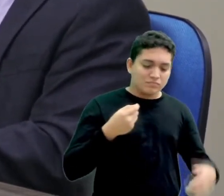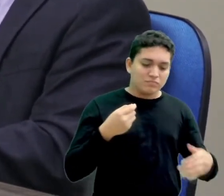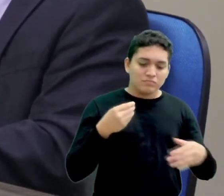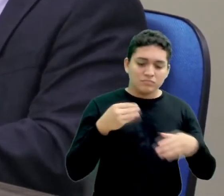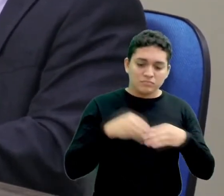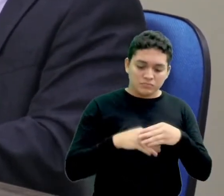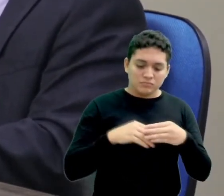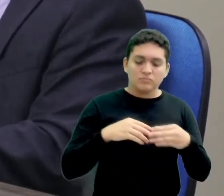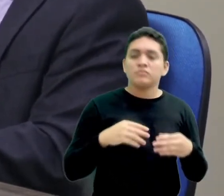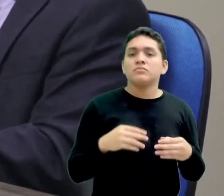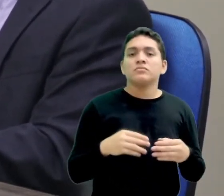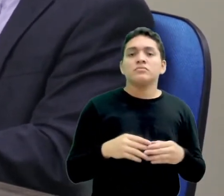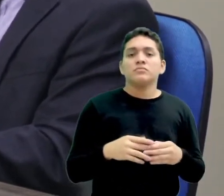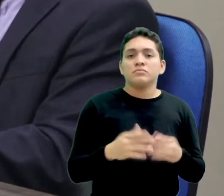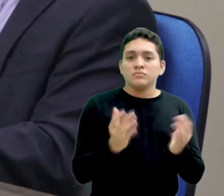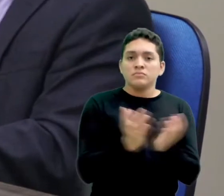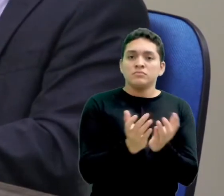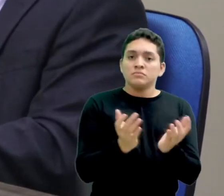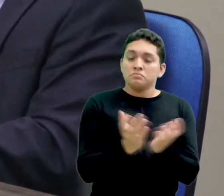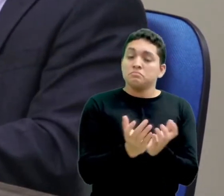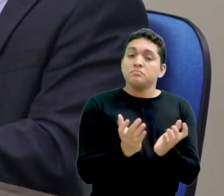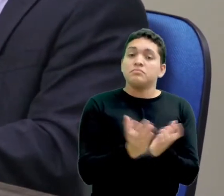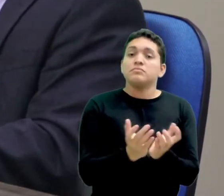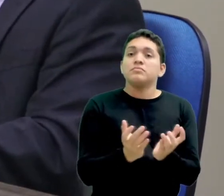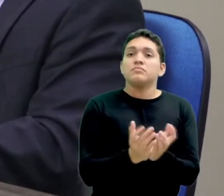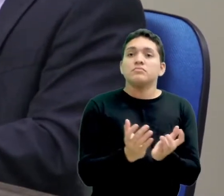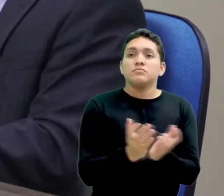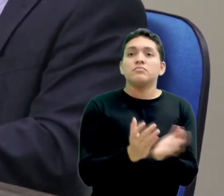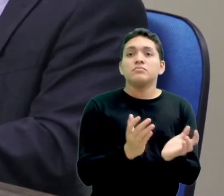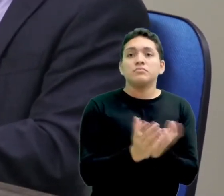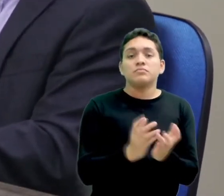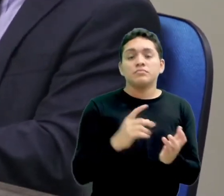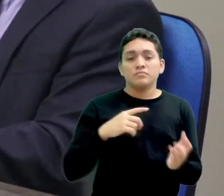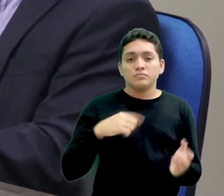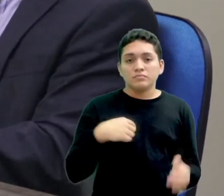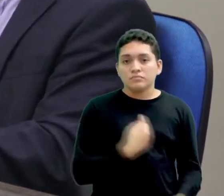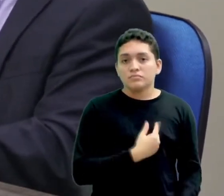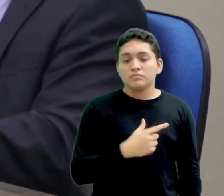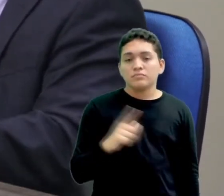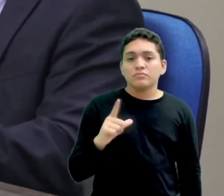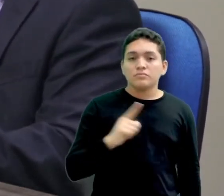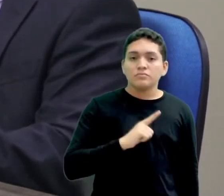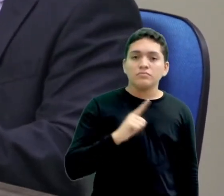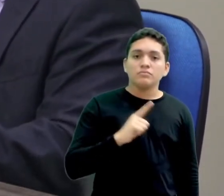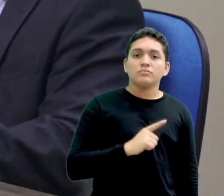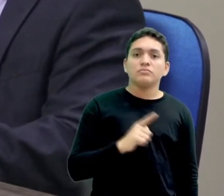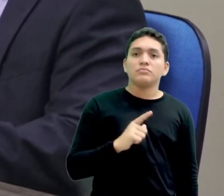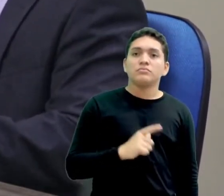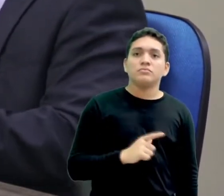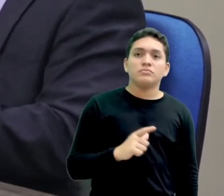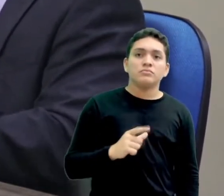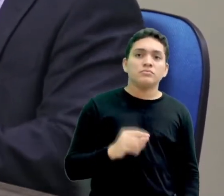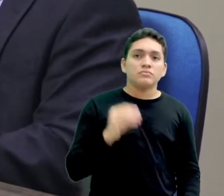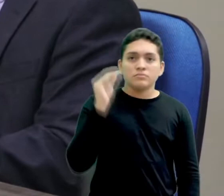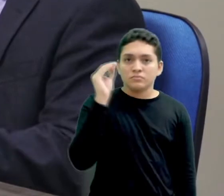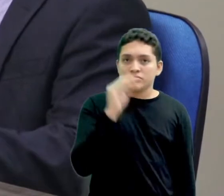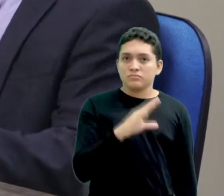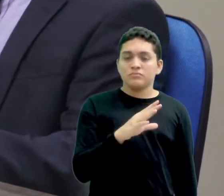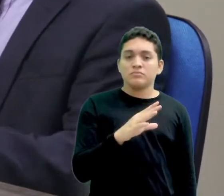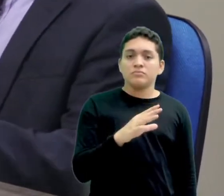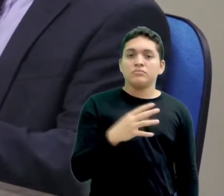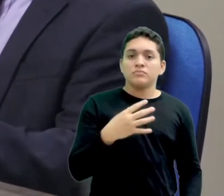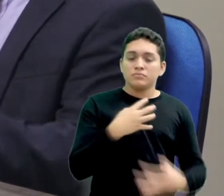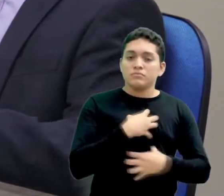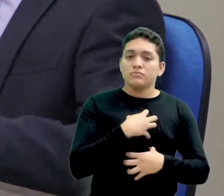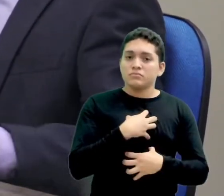cristão vingativo, um cristão que habite. É uma linha tênue, nós temos todo o cuidado de rejeitar esse sentimento. Acontece muitas